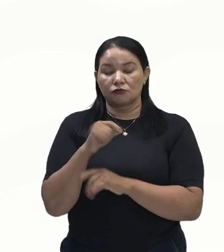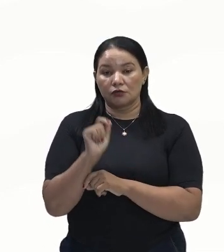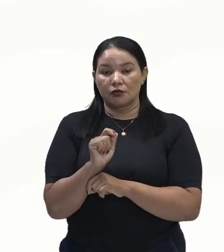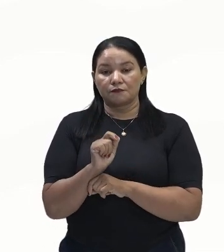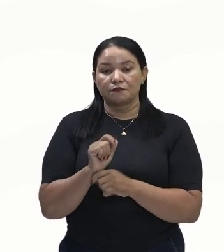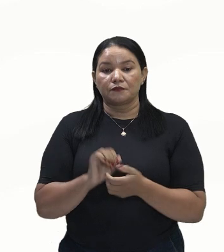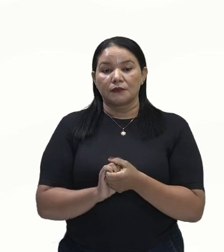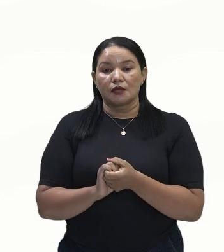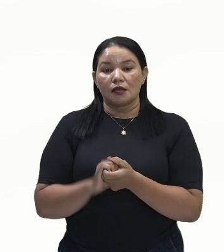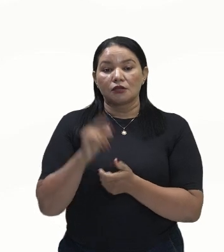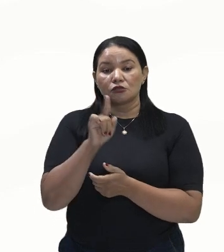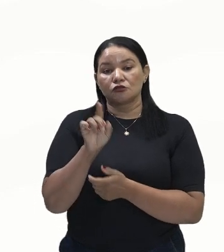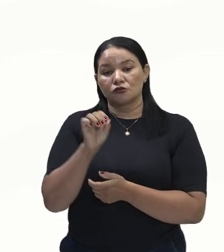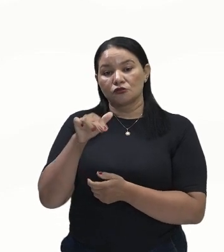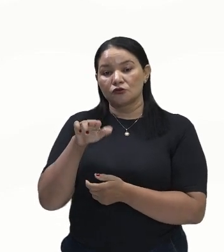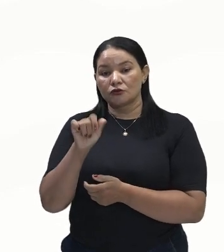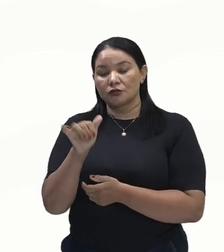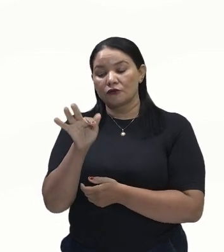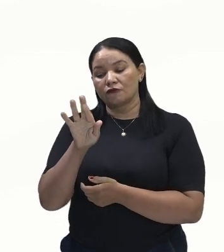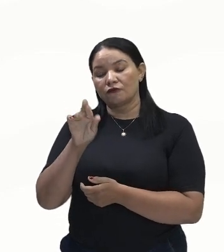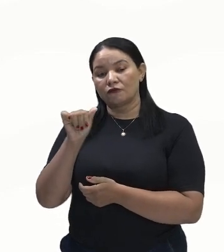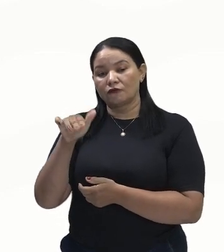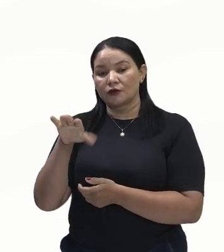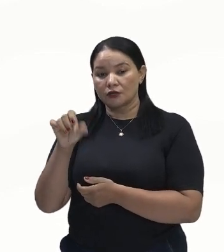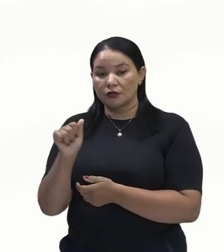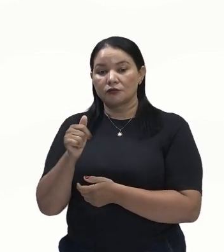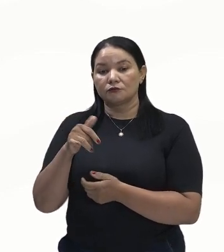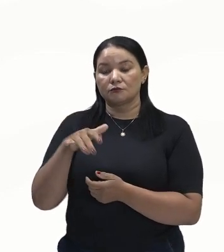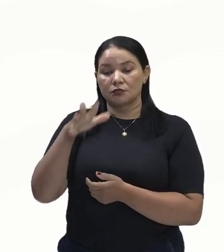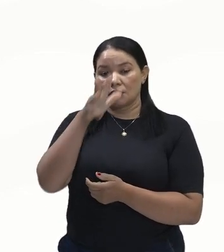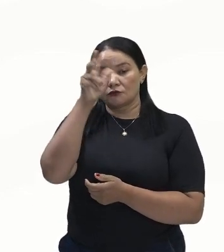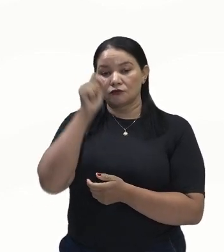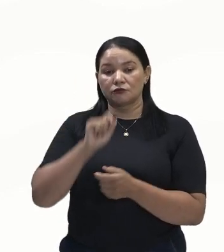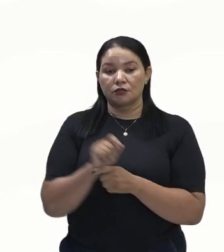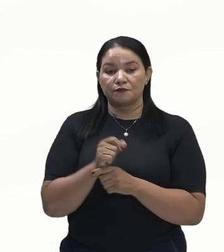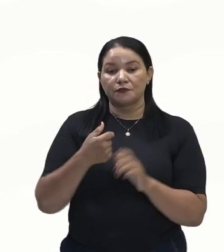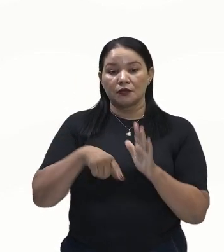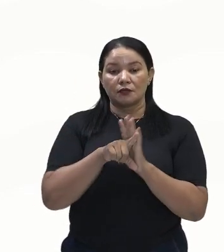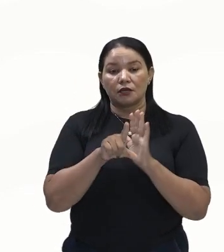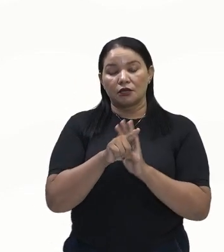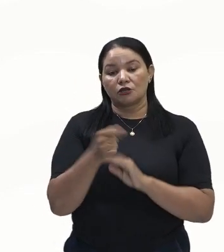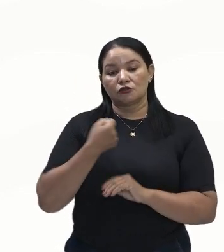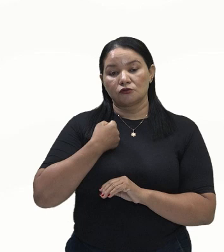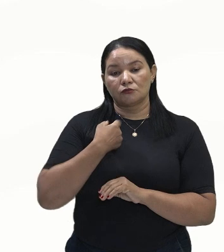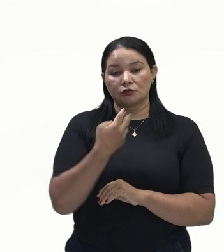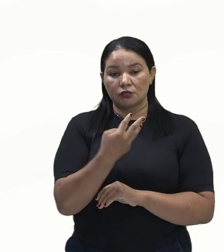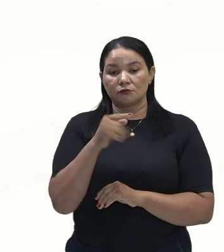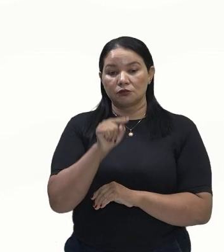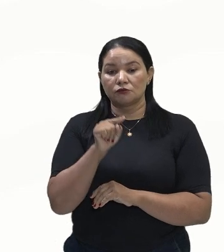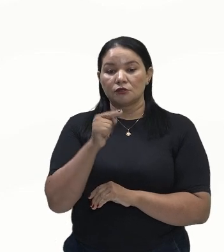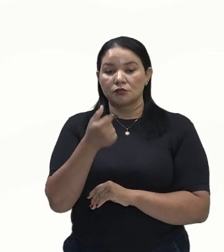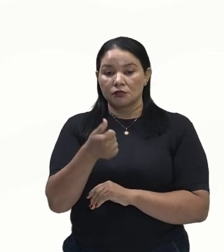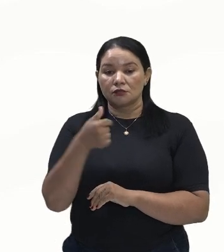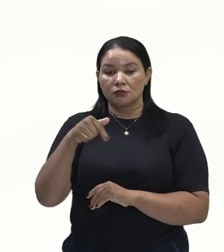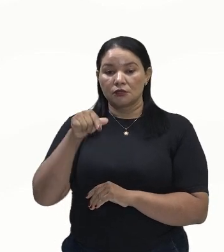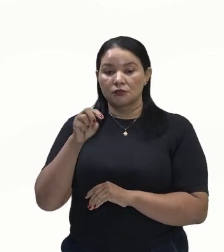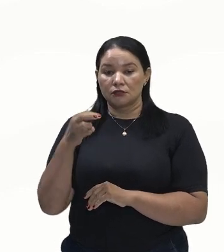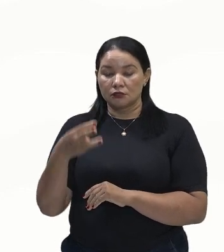de Manaus. A Lei número 3.173 de